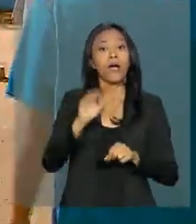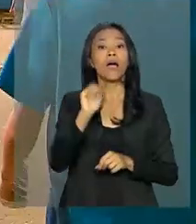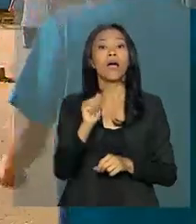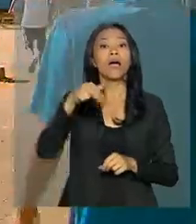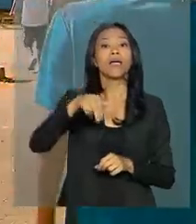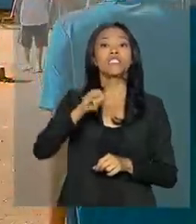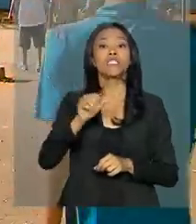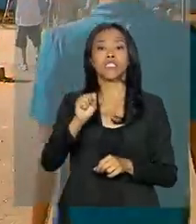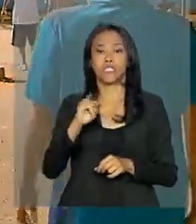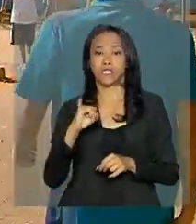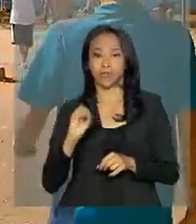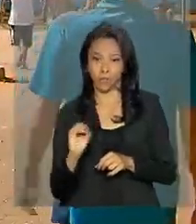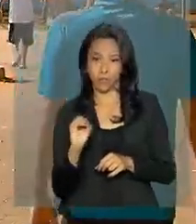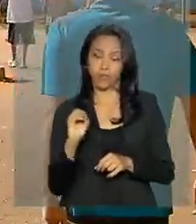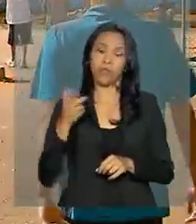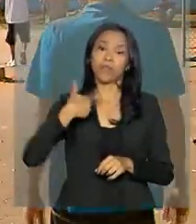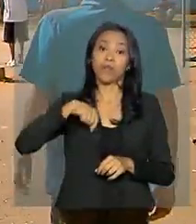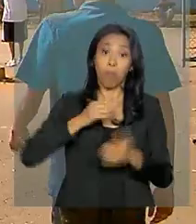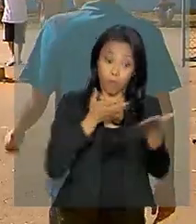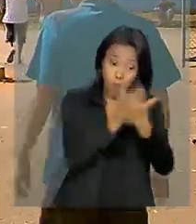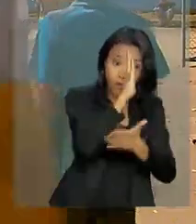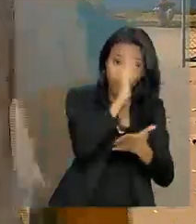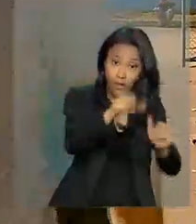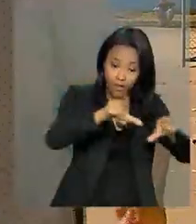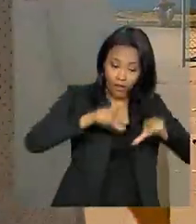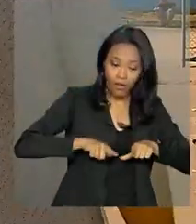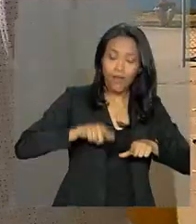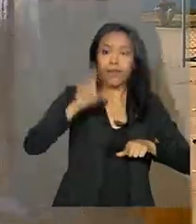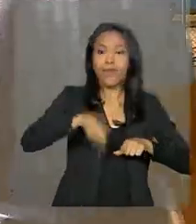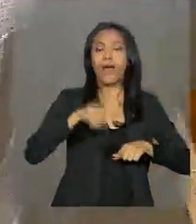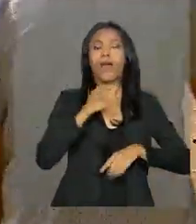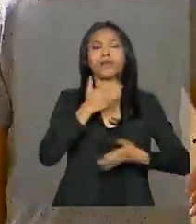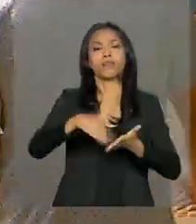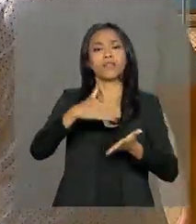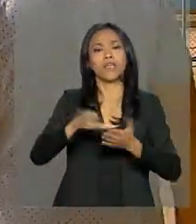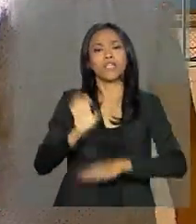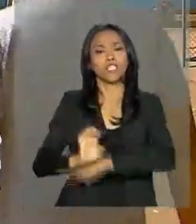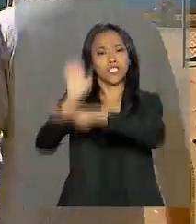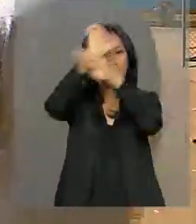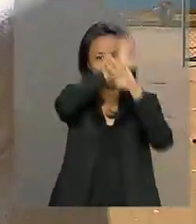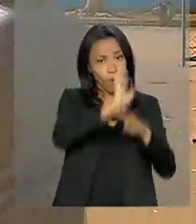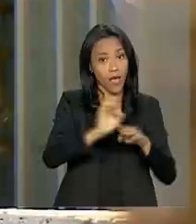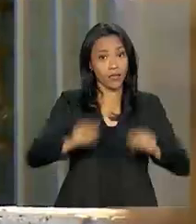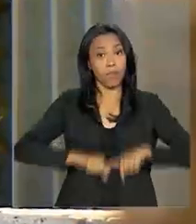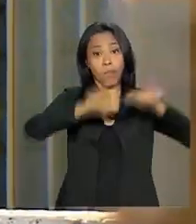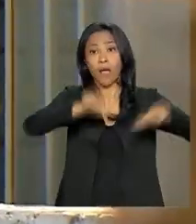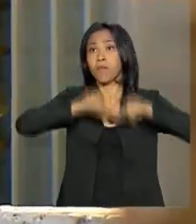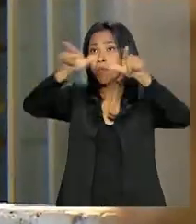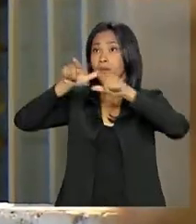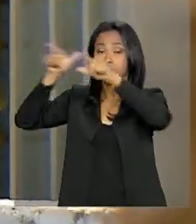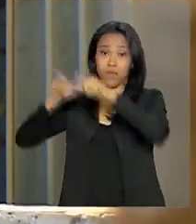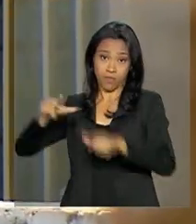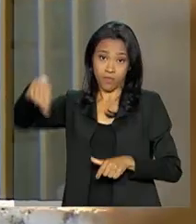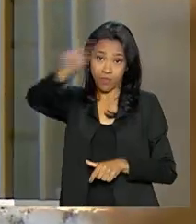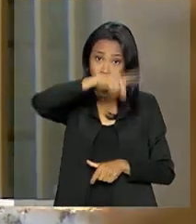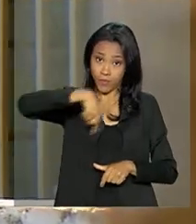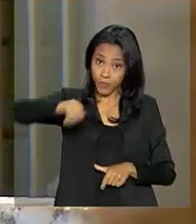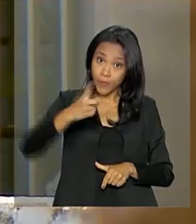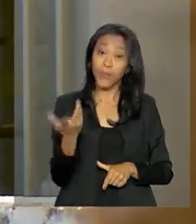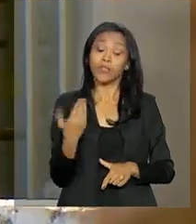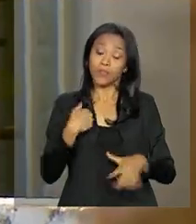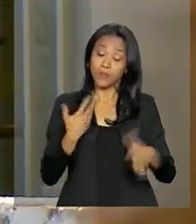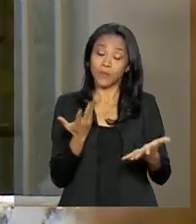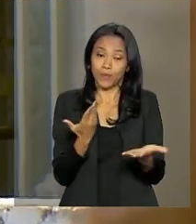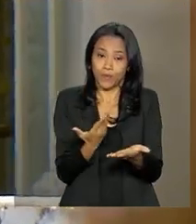a aprovação permite que as secretarias estaduais de educação emitam os certificados de conclusão do ensino